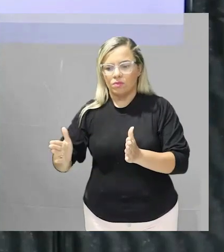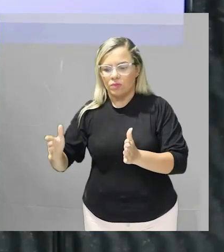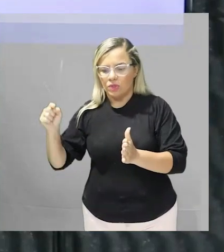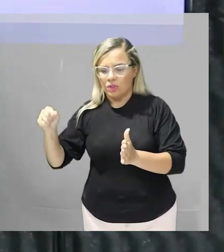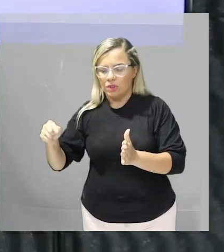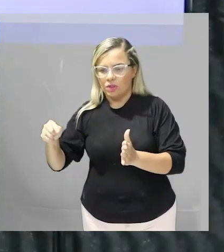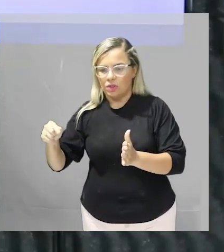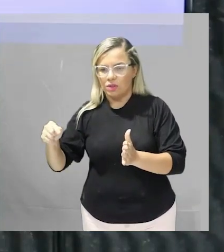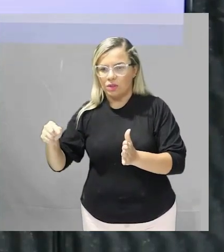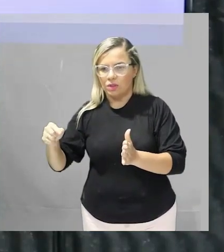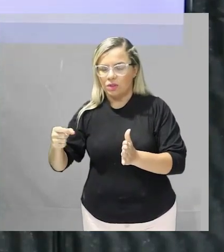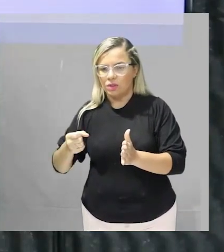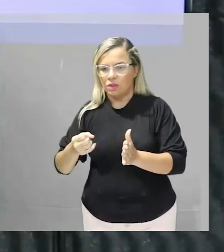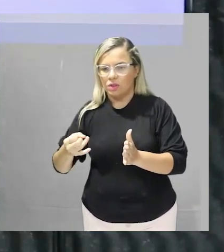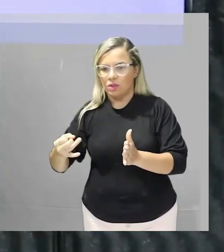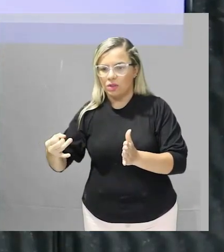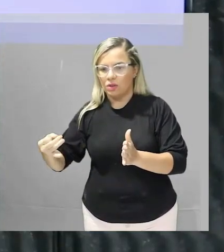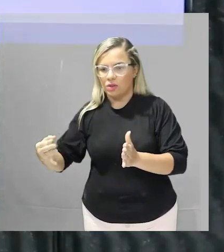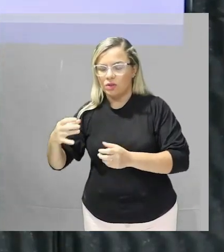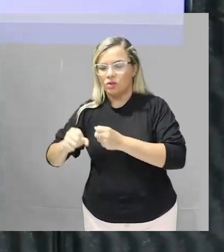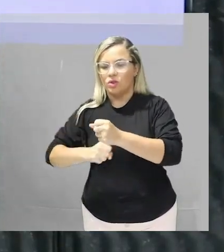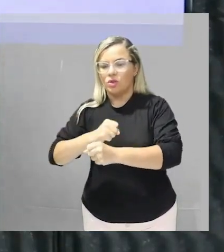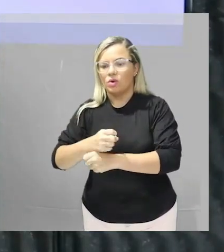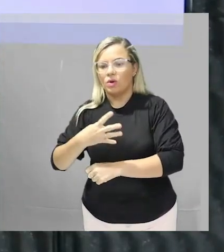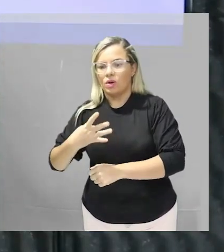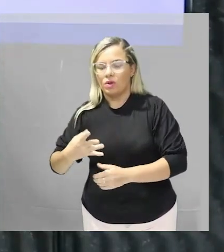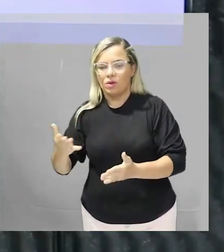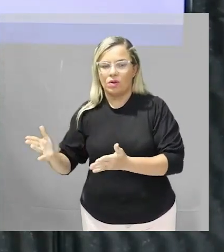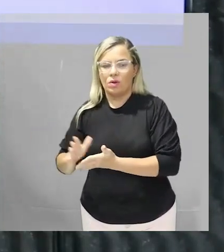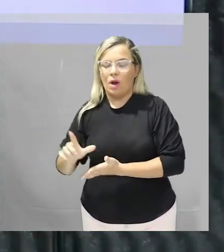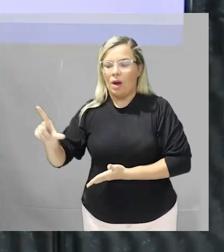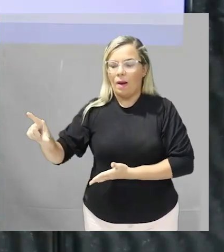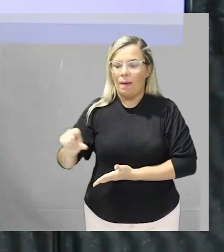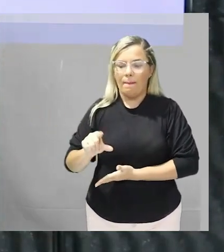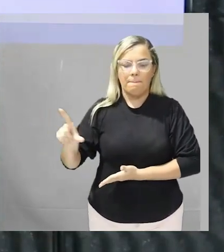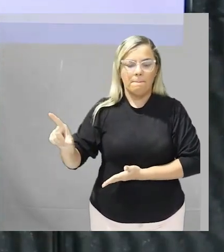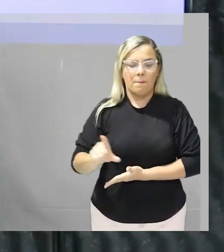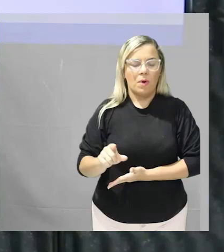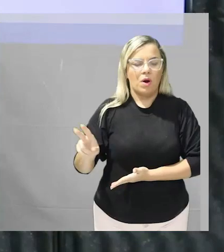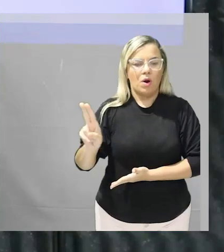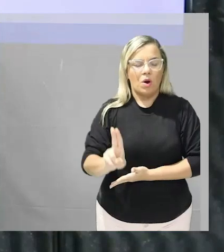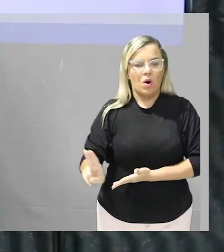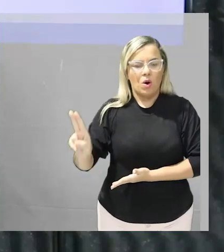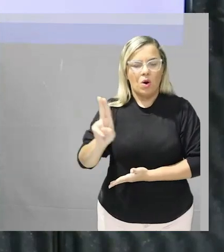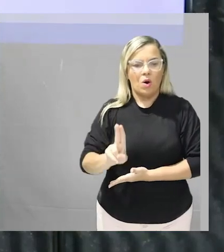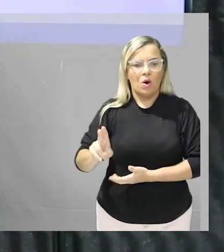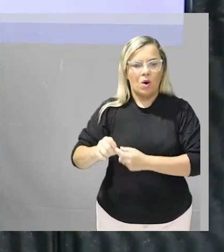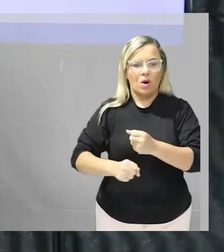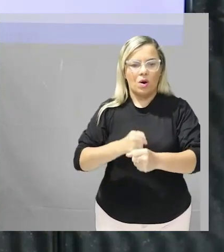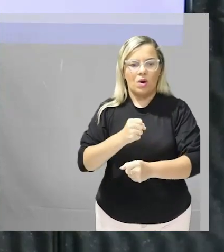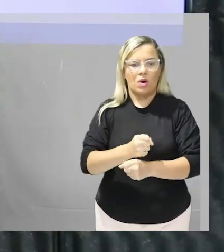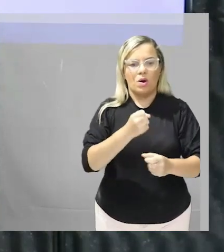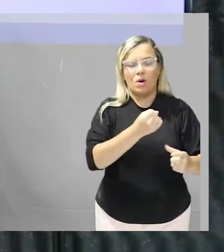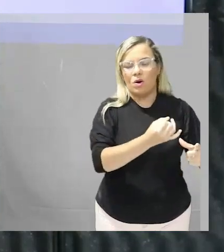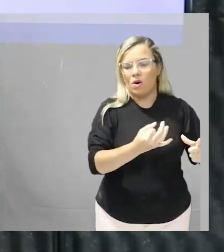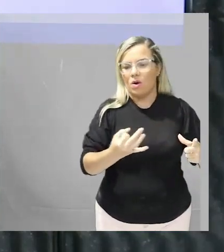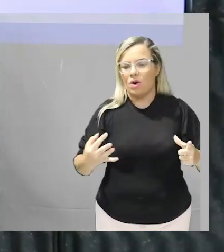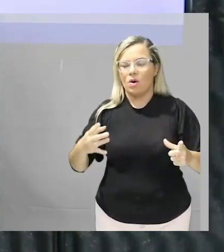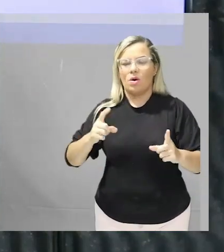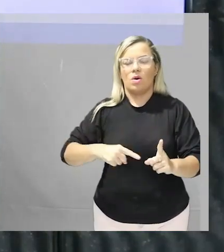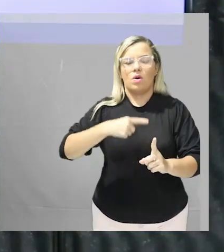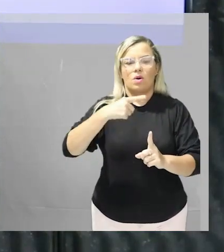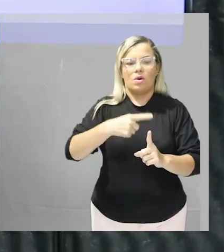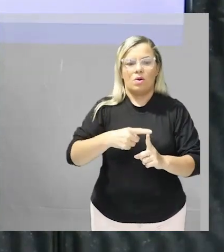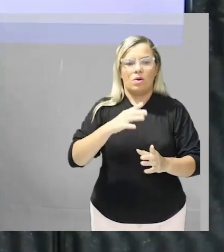Vou Pegar informação de cada ano tá e vou somar pela quantidade de anos que são afinal de contas